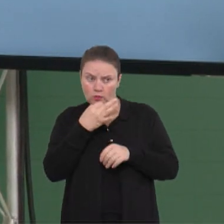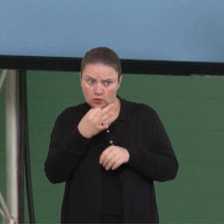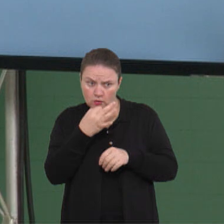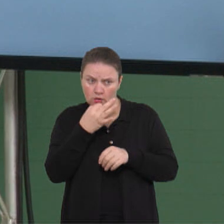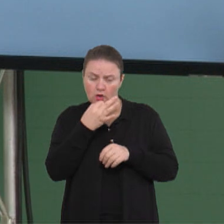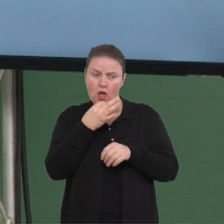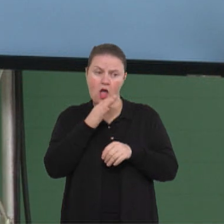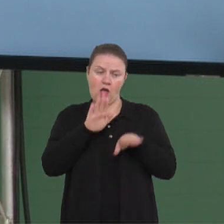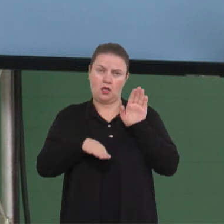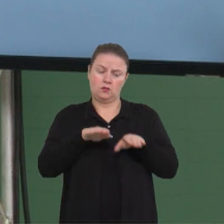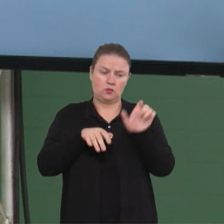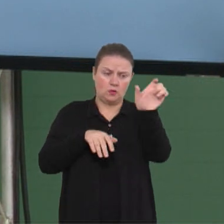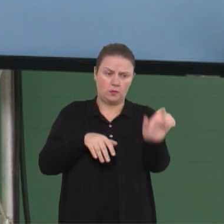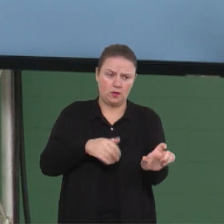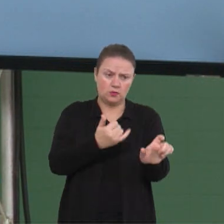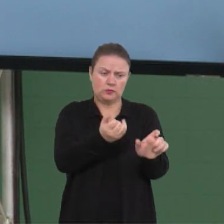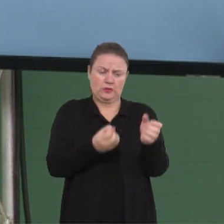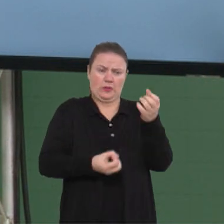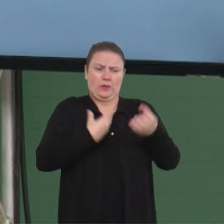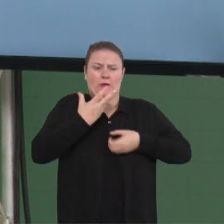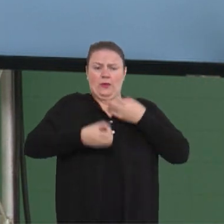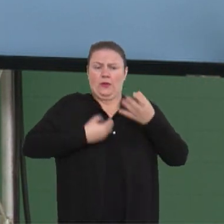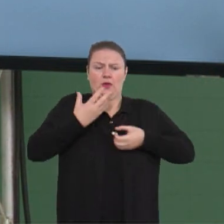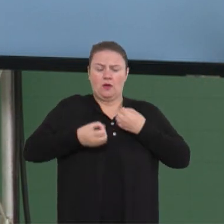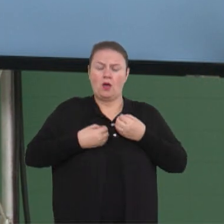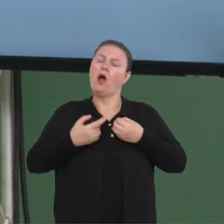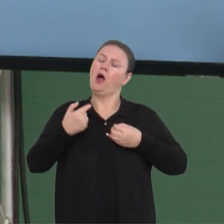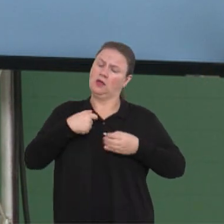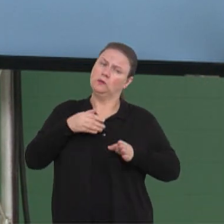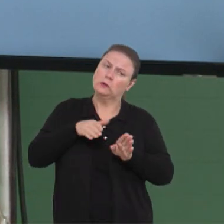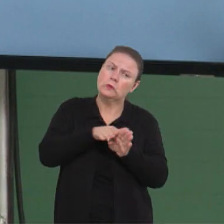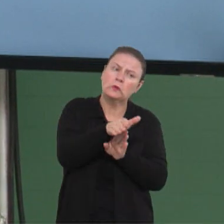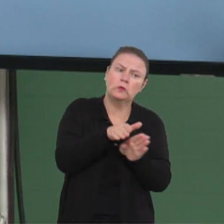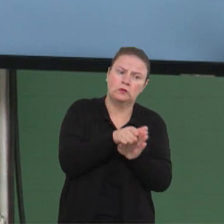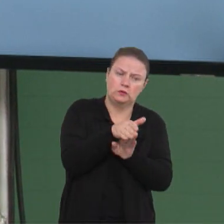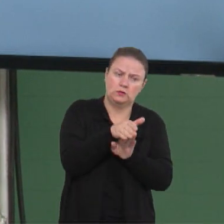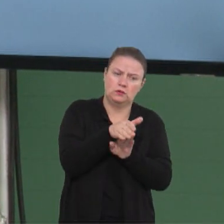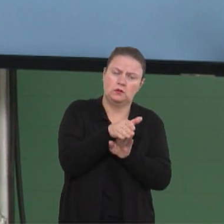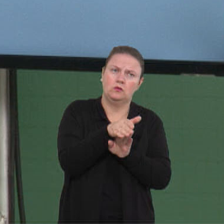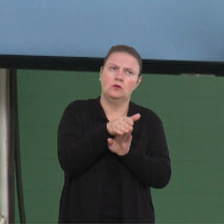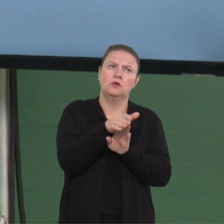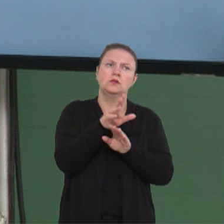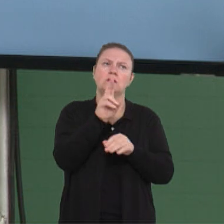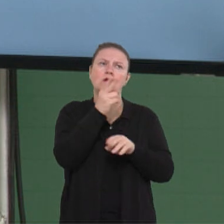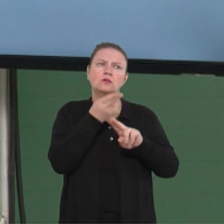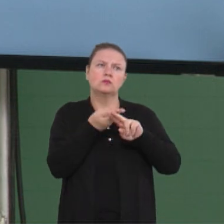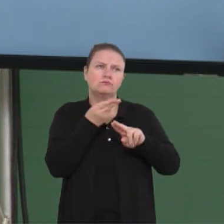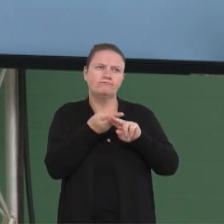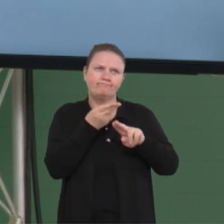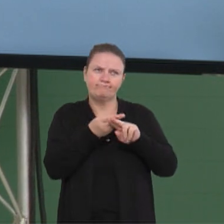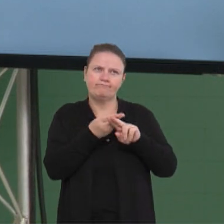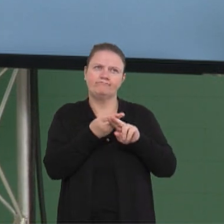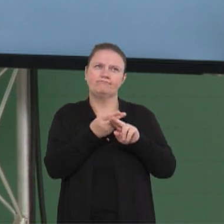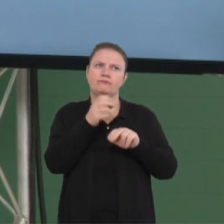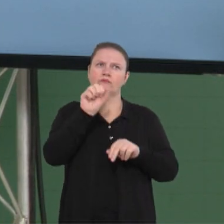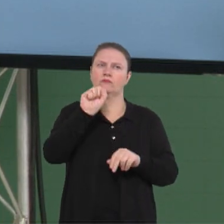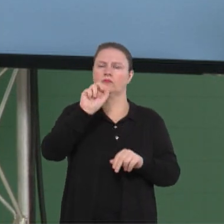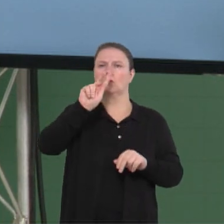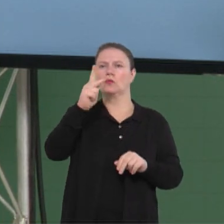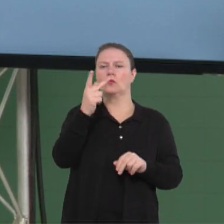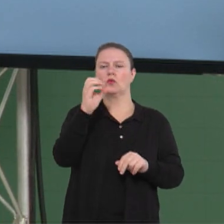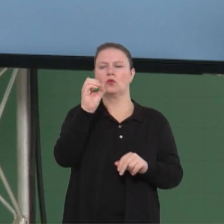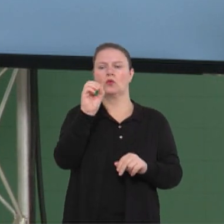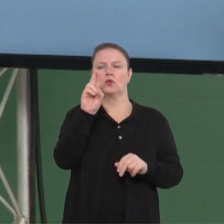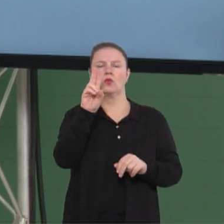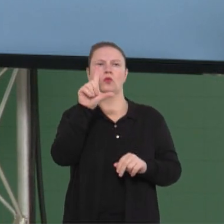problema que ela tem e você resolve dar um conselho essa pessoa então a palavra shield que você pode utilizar e umas